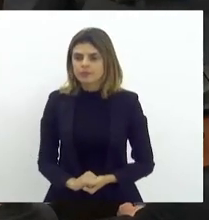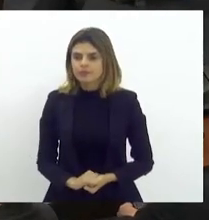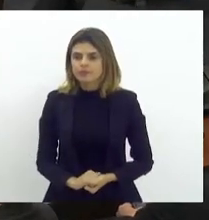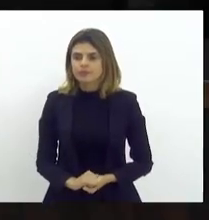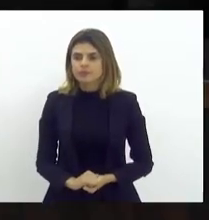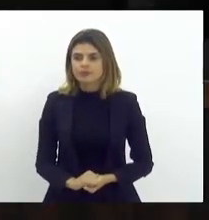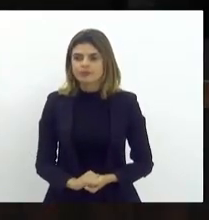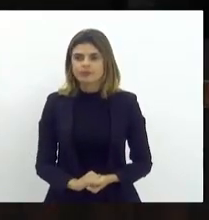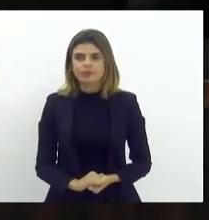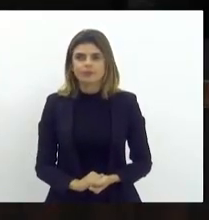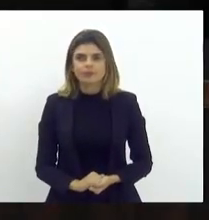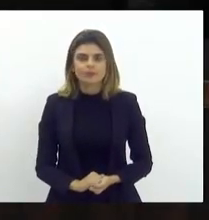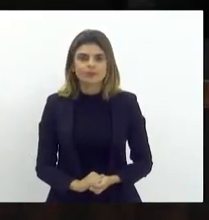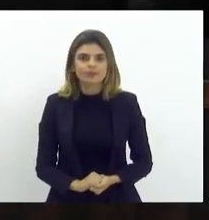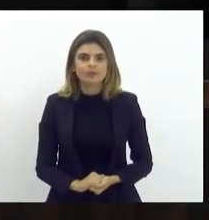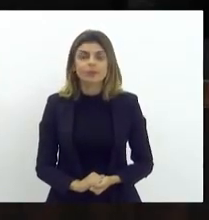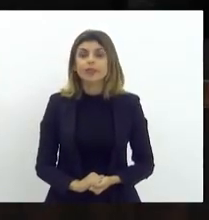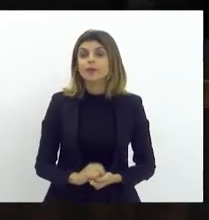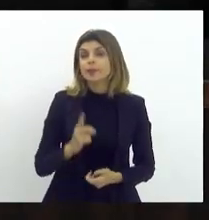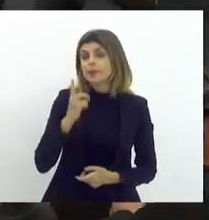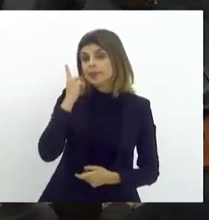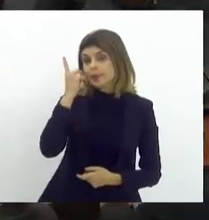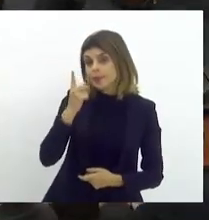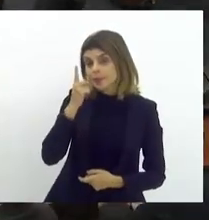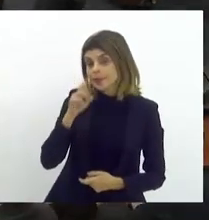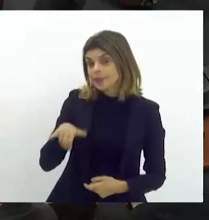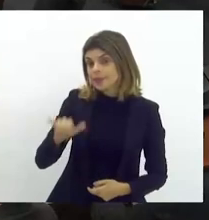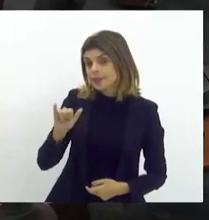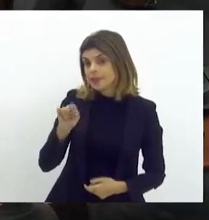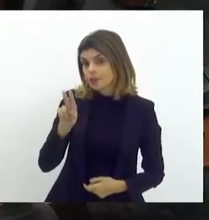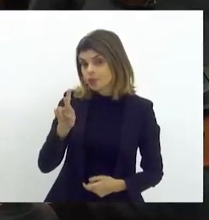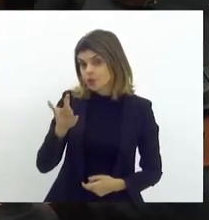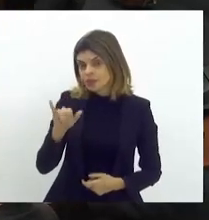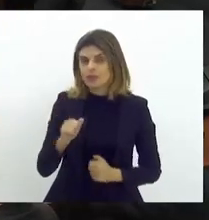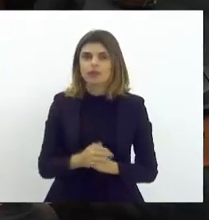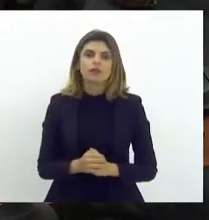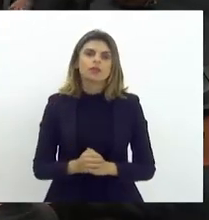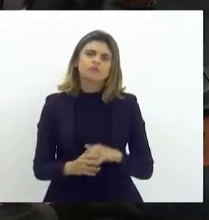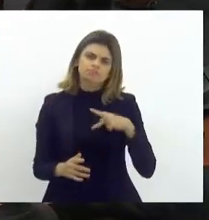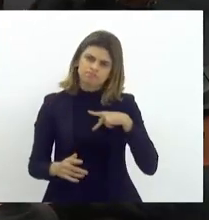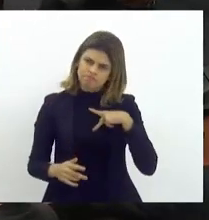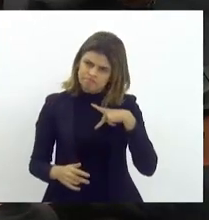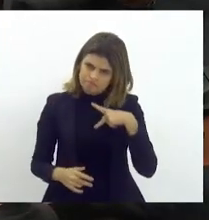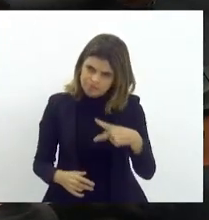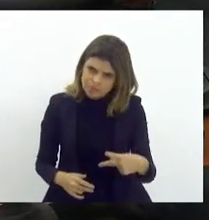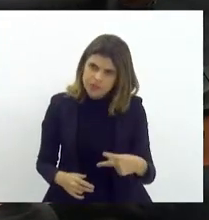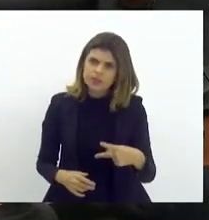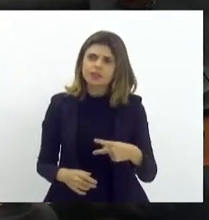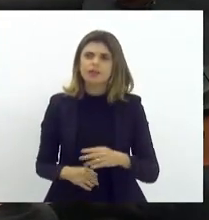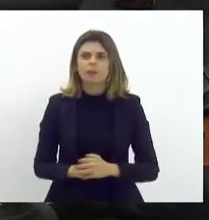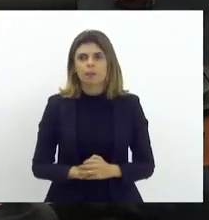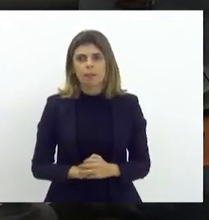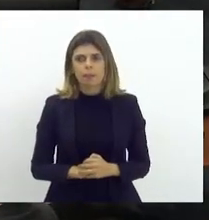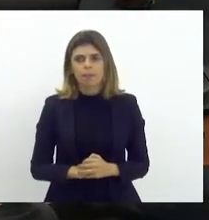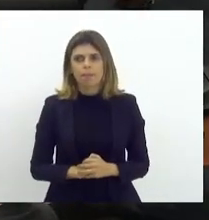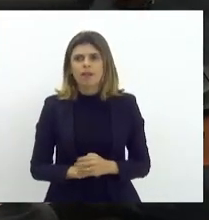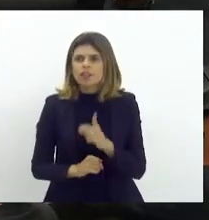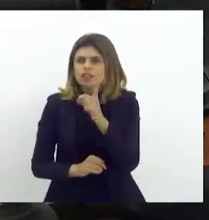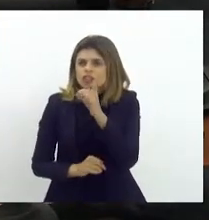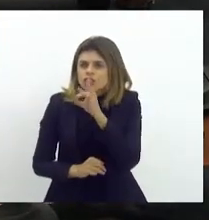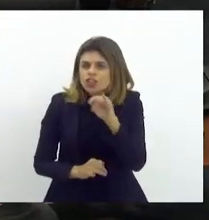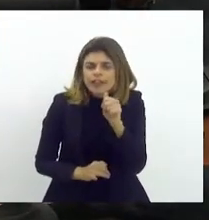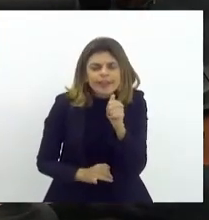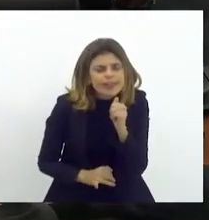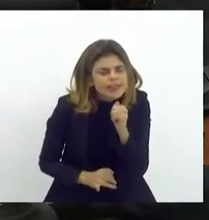Obrigado Deputado Yuri por favor senhor presidente dizer que é um dia muito triste para mim